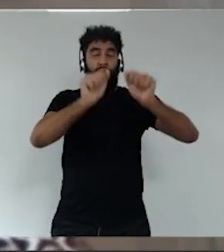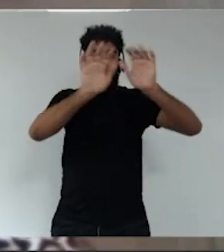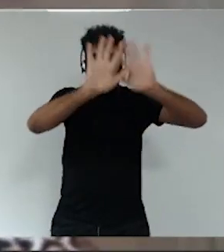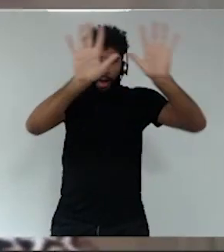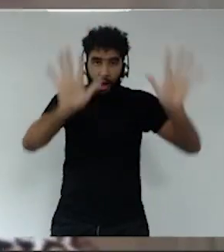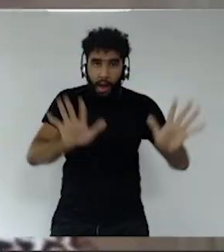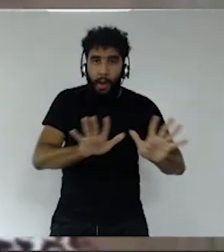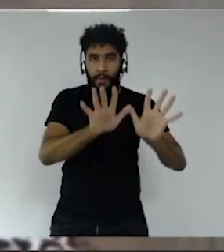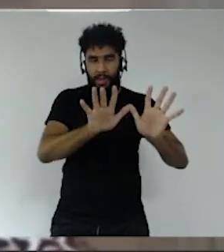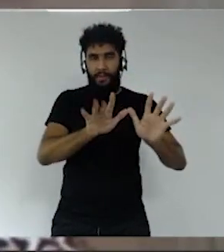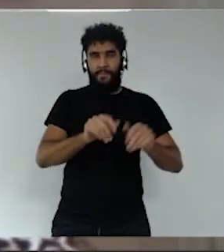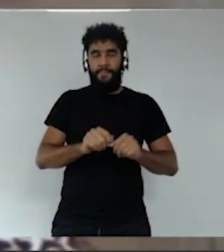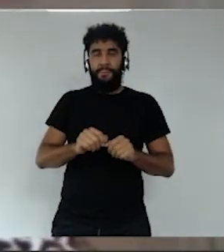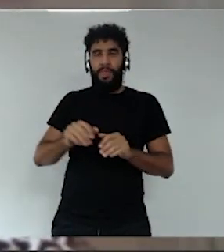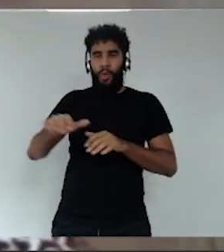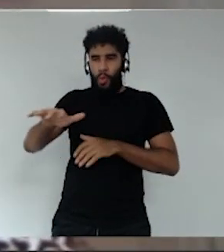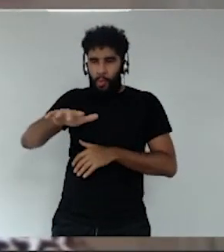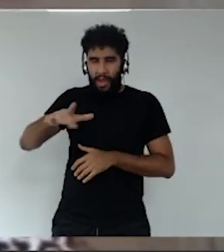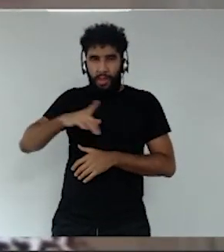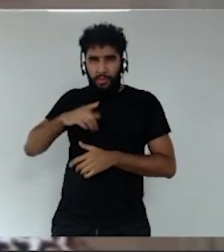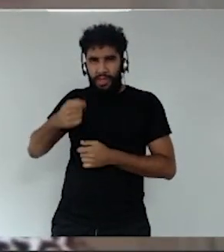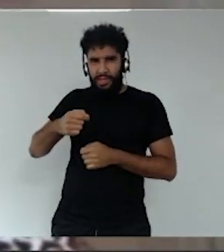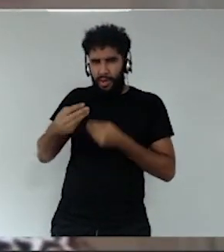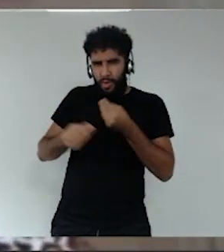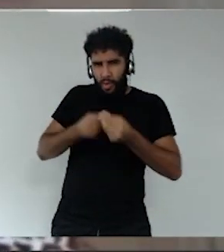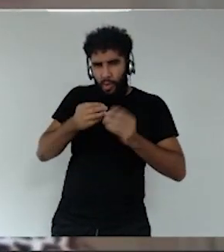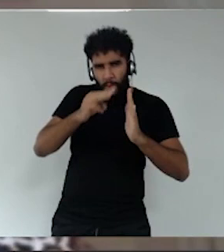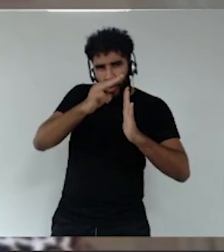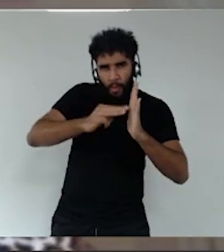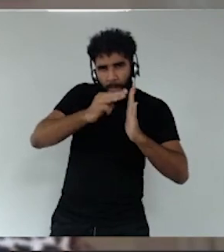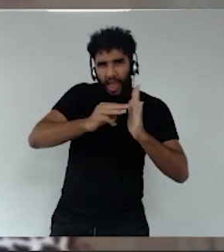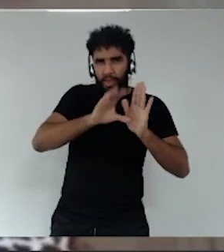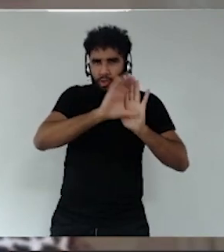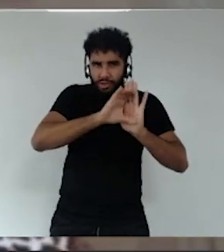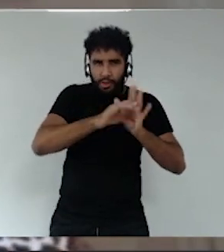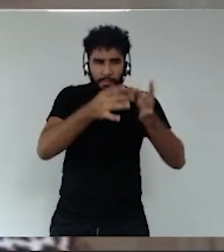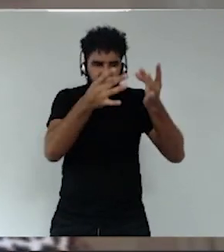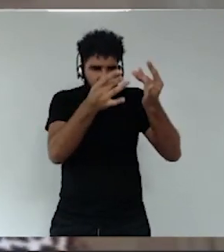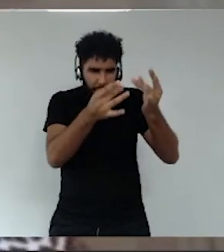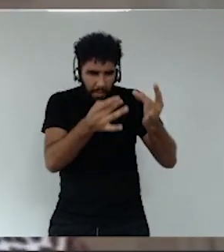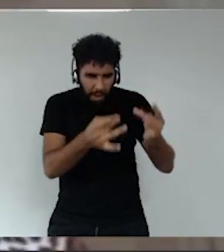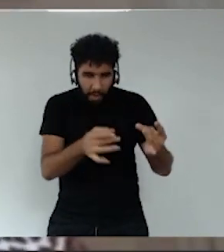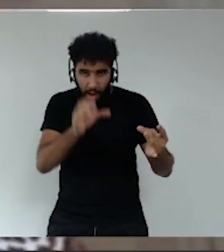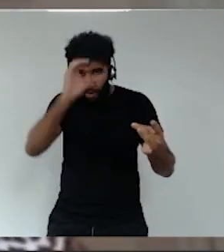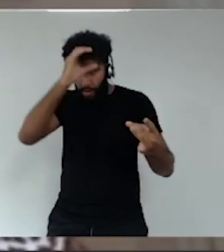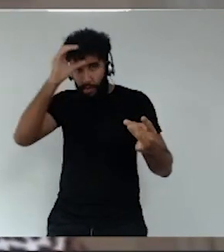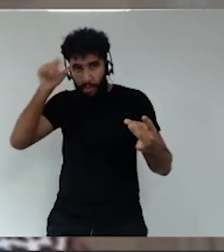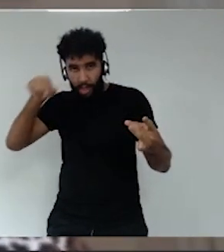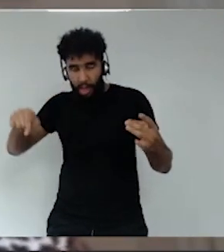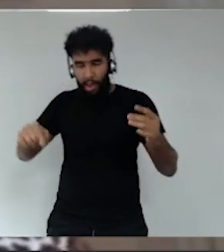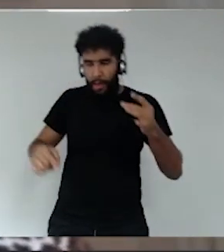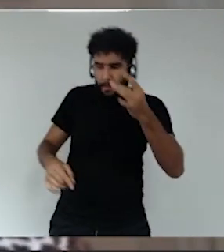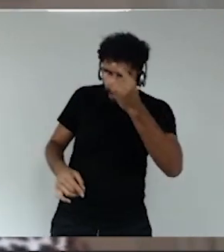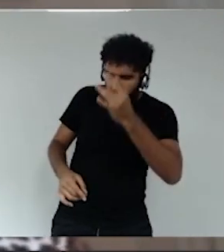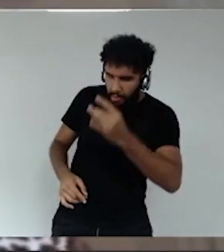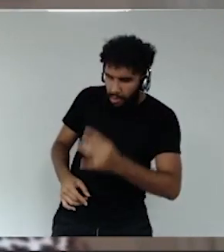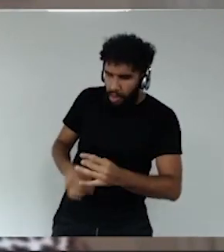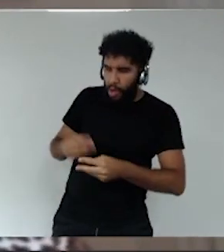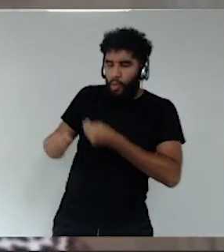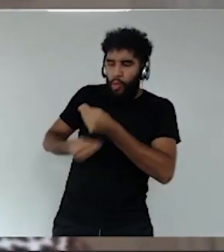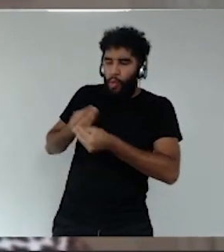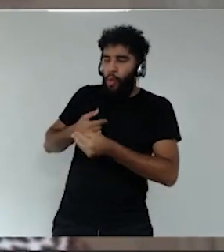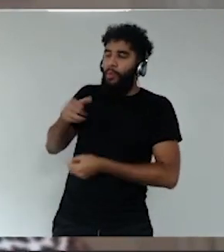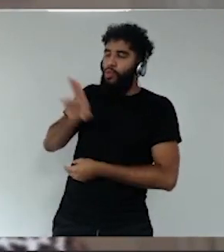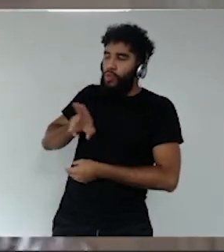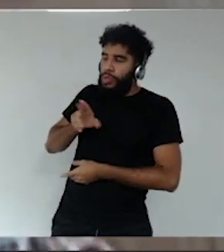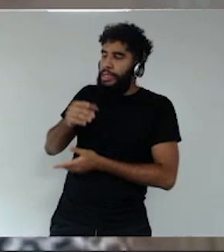o mercado exige que ele conheça os métodos consensuais e que ele saiba explicar para o cliente quais são as vantagens desses métodos consensuais